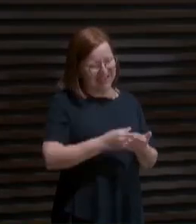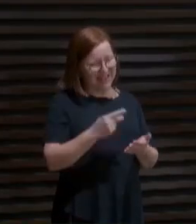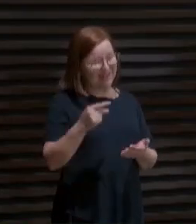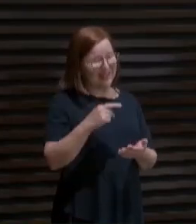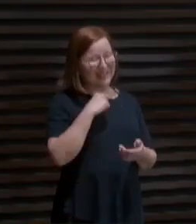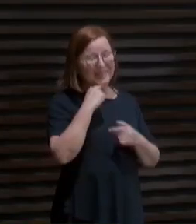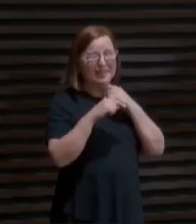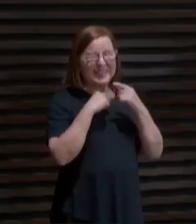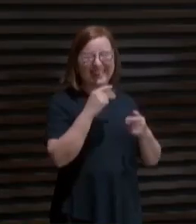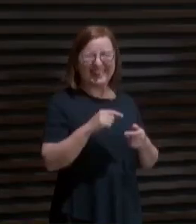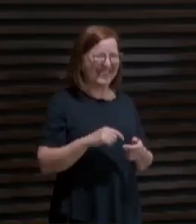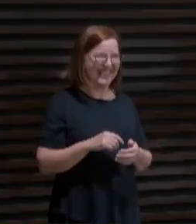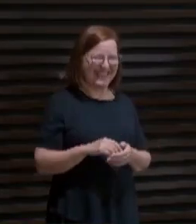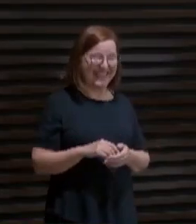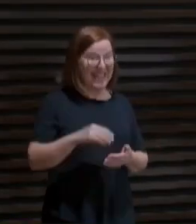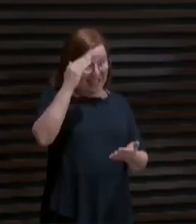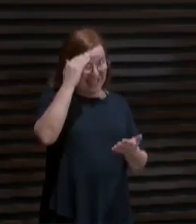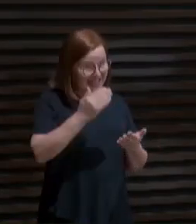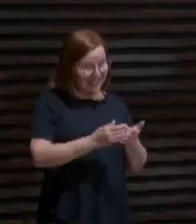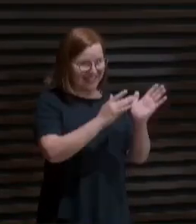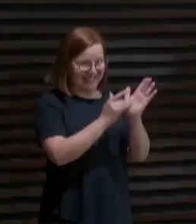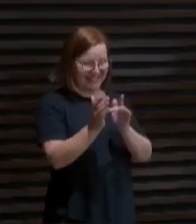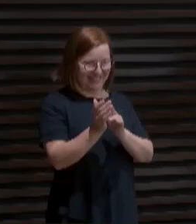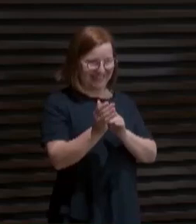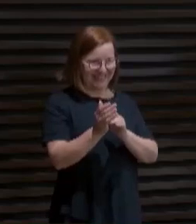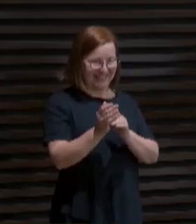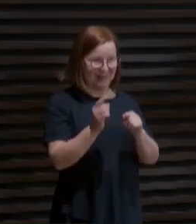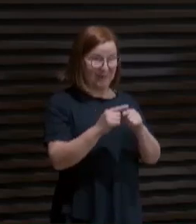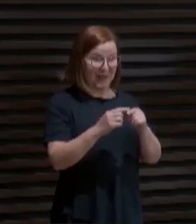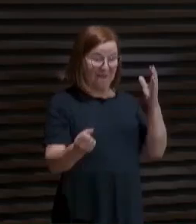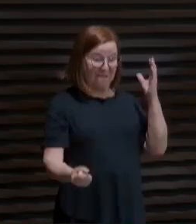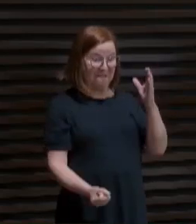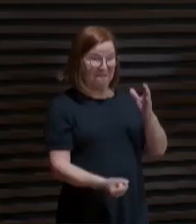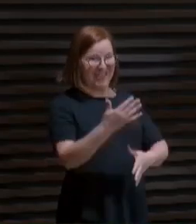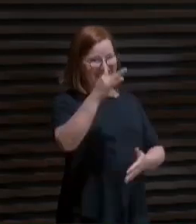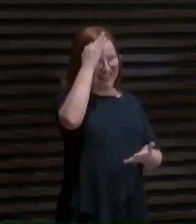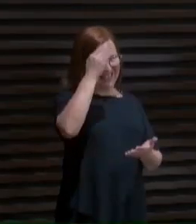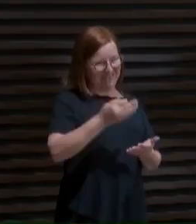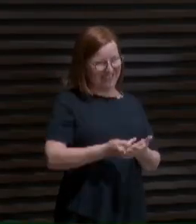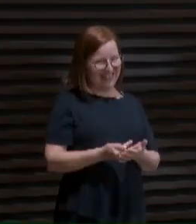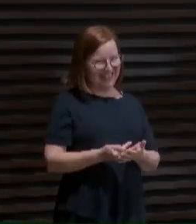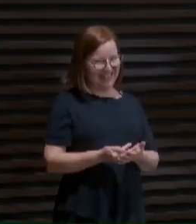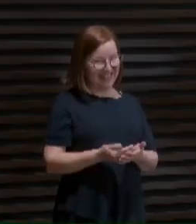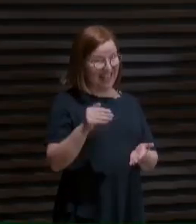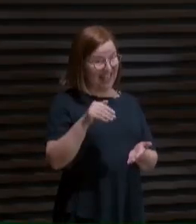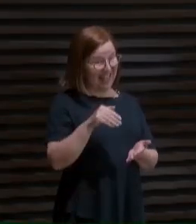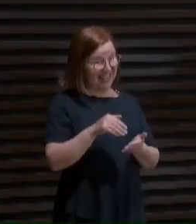Creia em Jesus. Ele é a fonte da fé. Até o